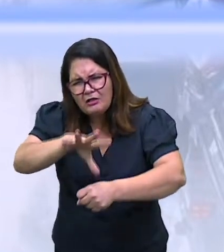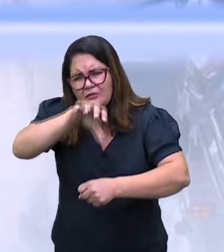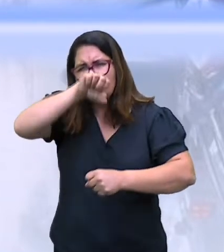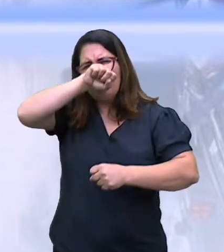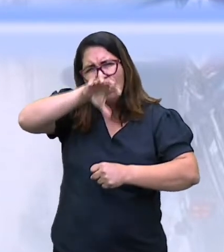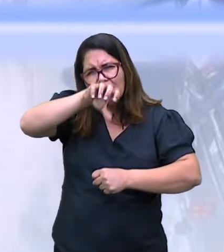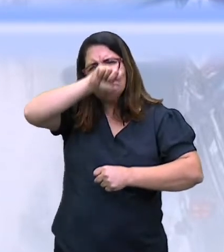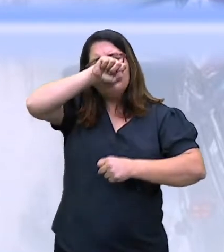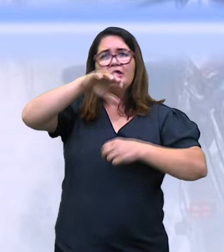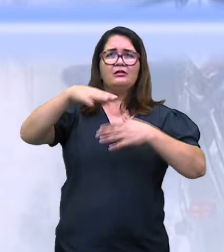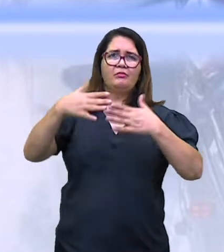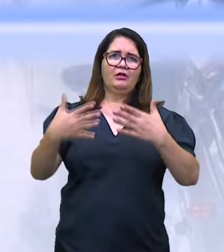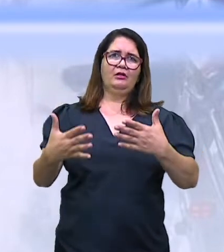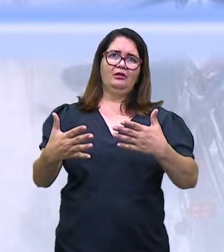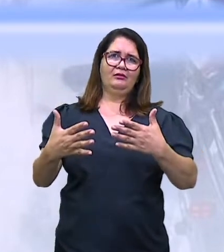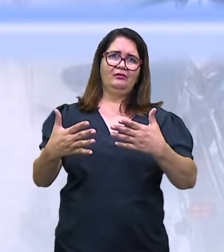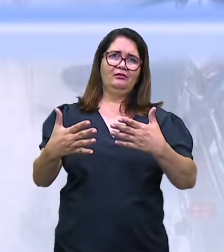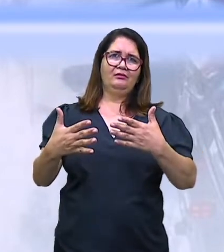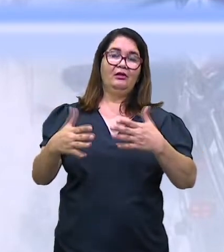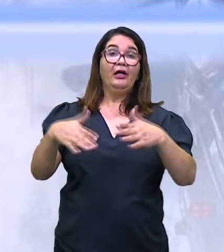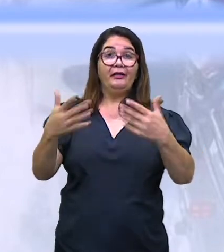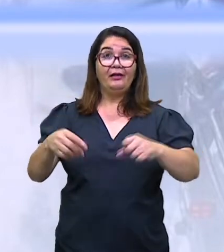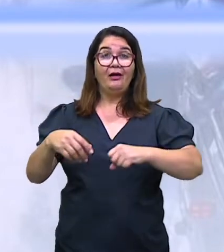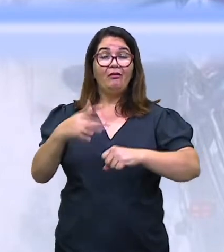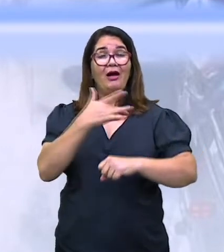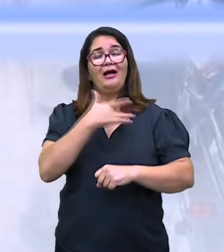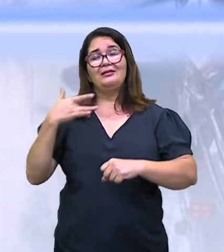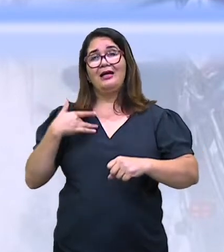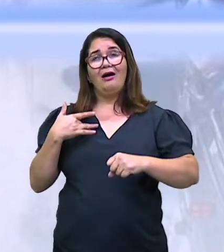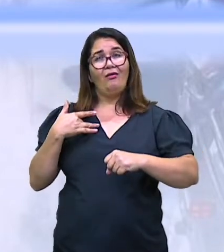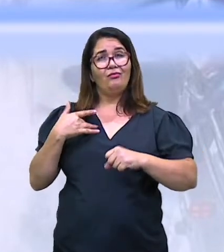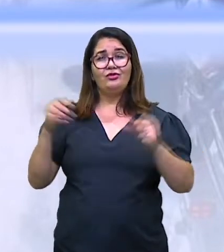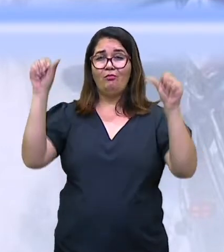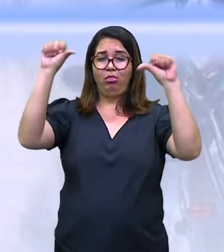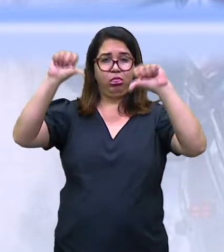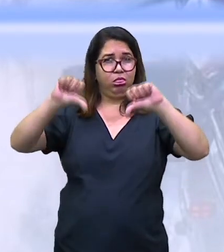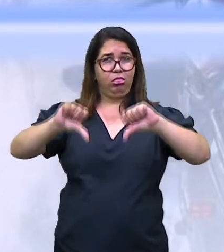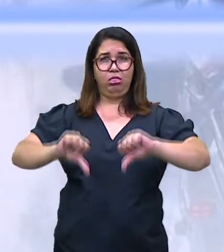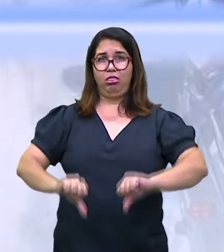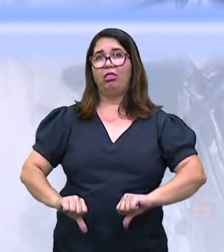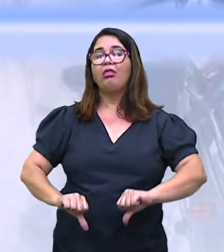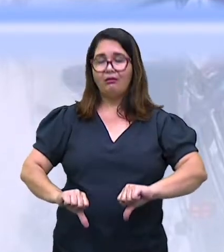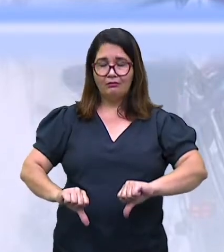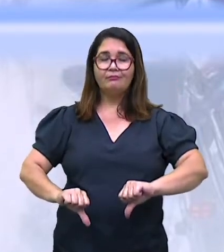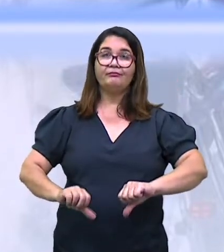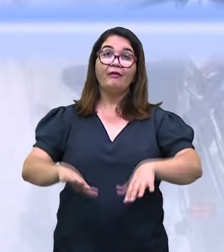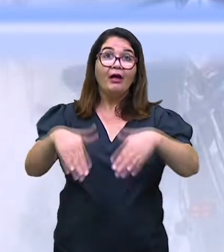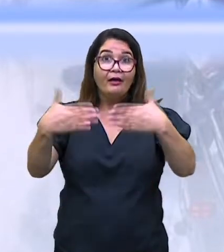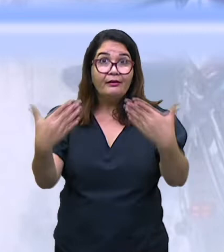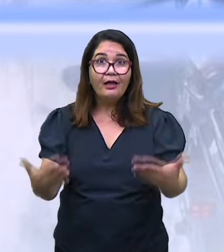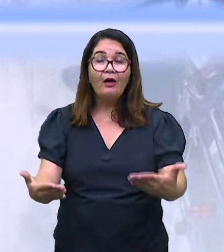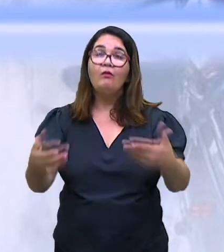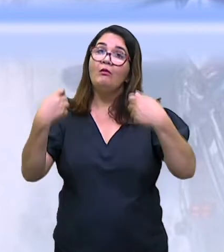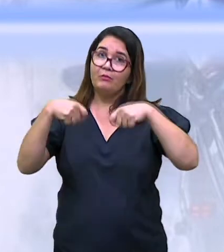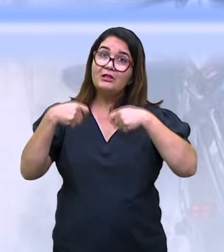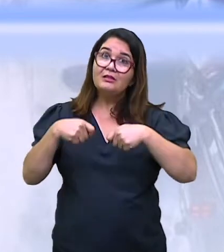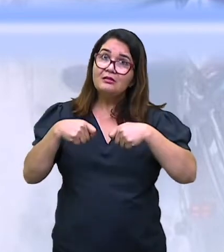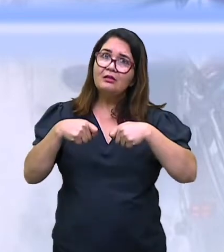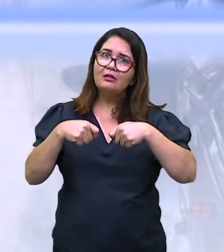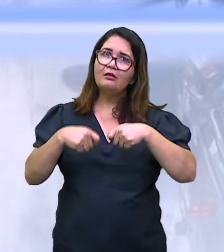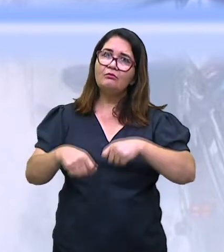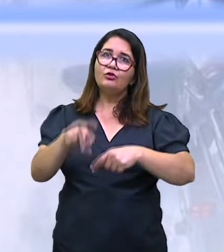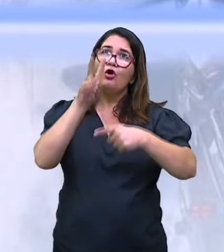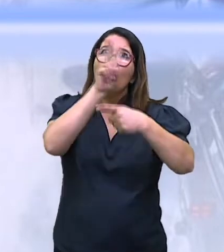muito grandes sobre a nossa saúde, se a gente não começar a cuidar um pouco mais deste